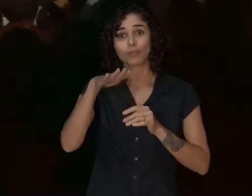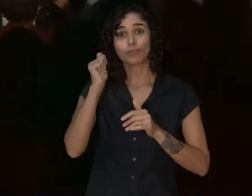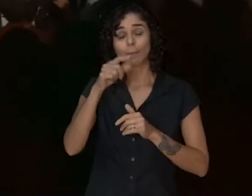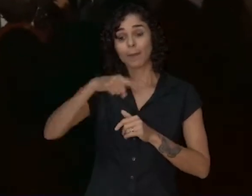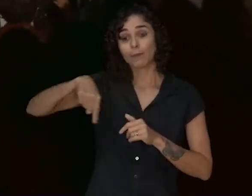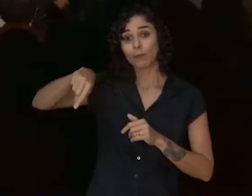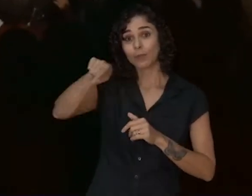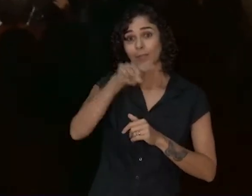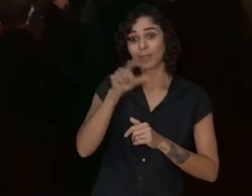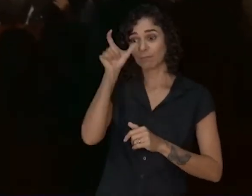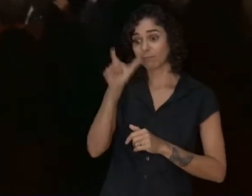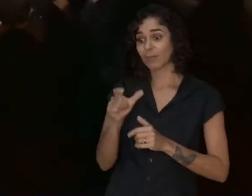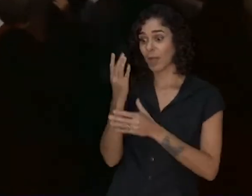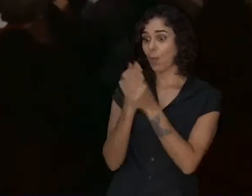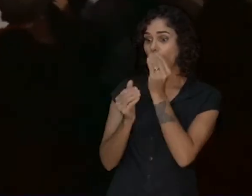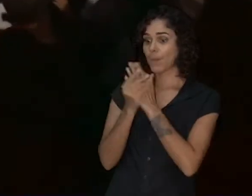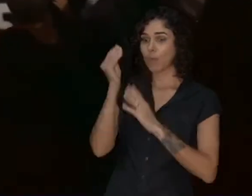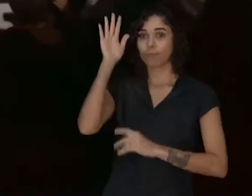eles.